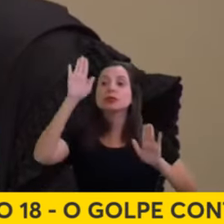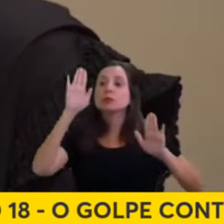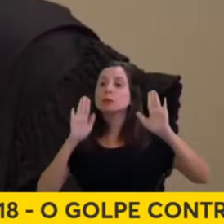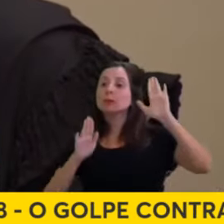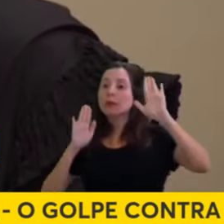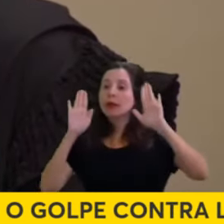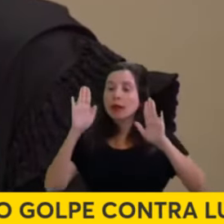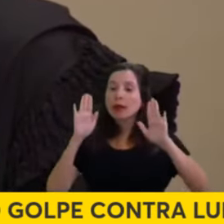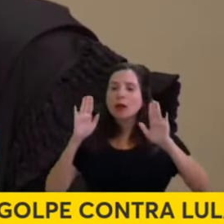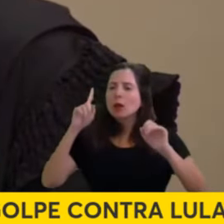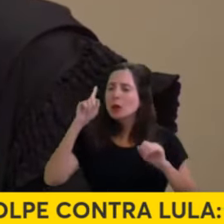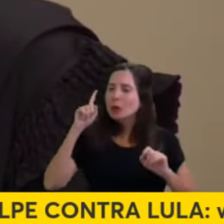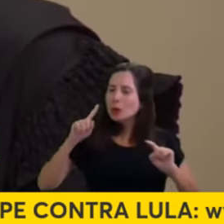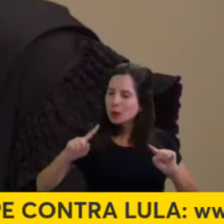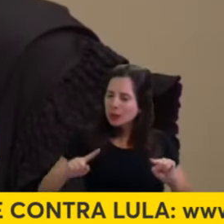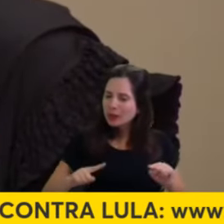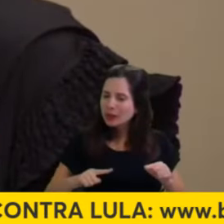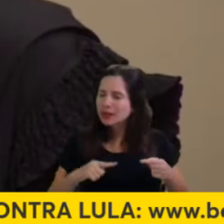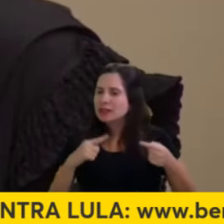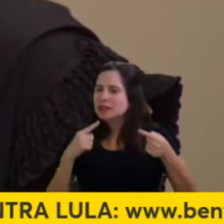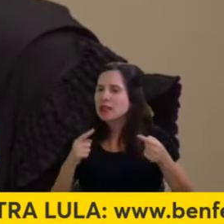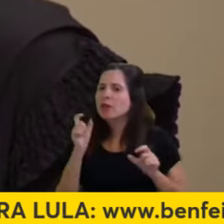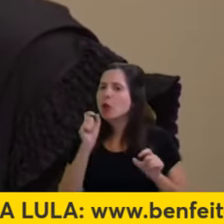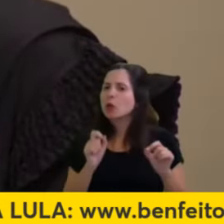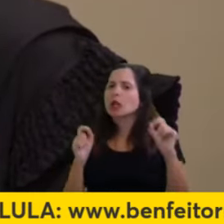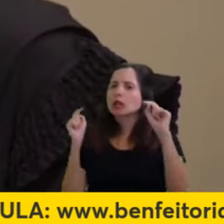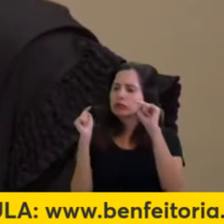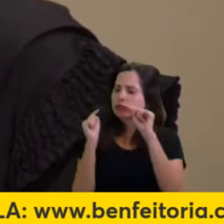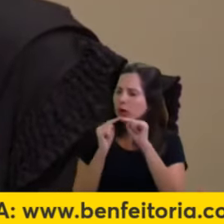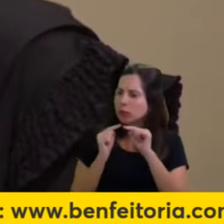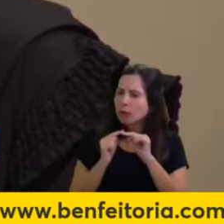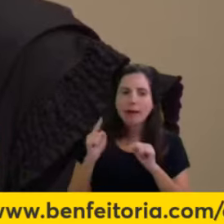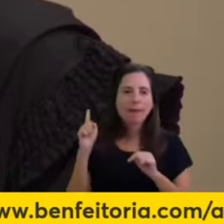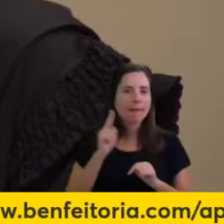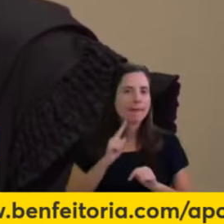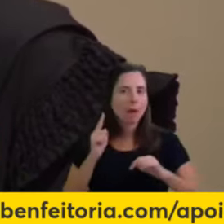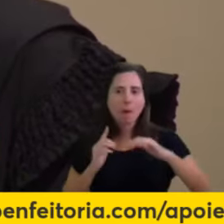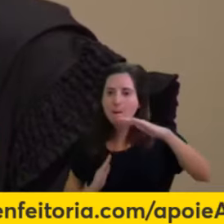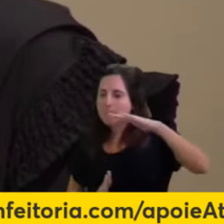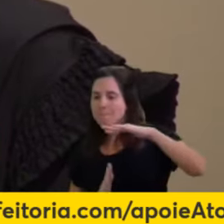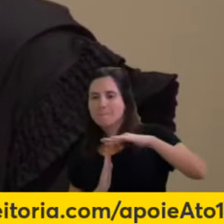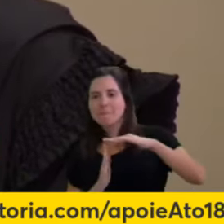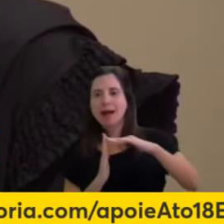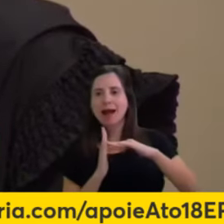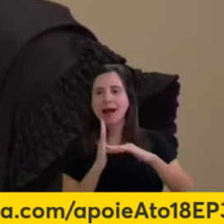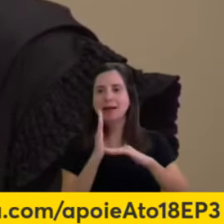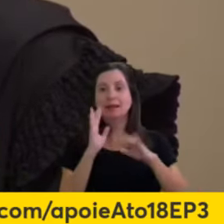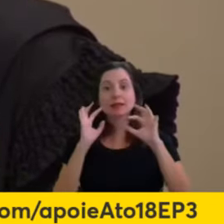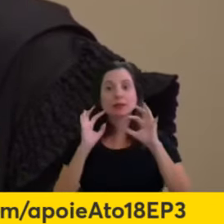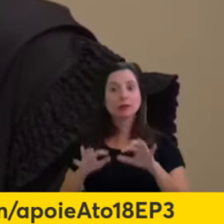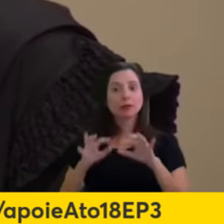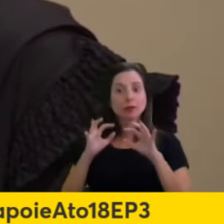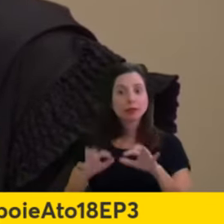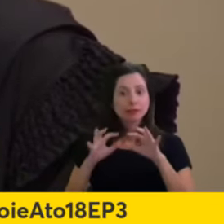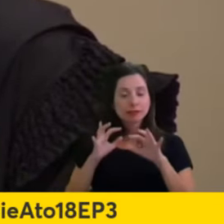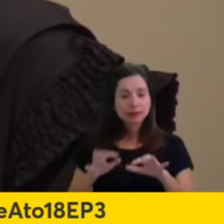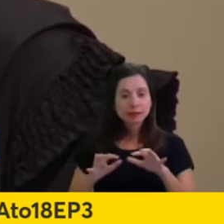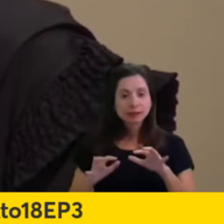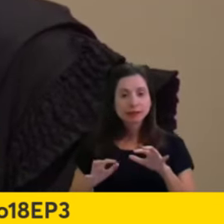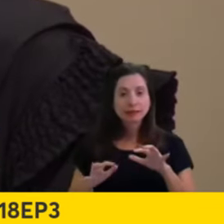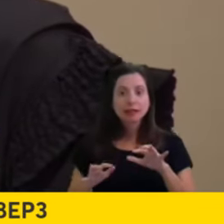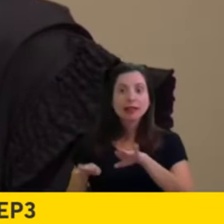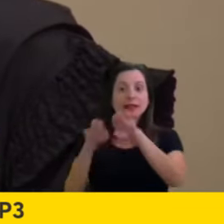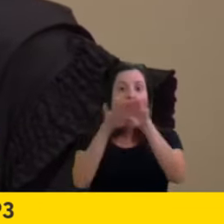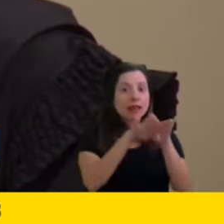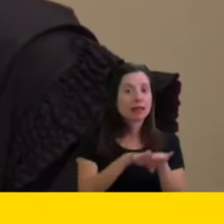desafio é estabelecer critérios adequados para que essas condutas não perpassem limites que interfiram na igualdade de forças do processo eleitoral